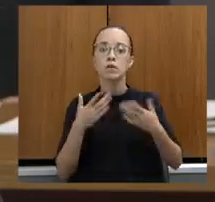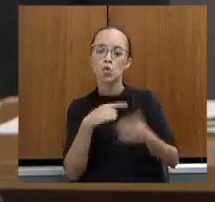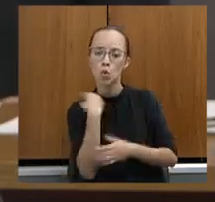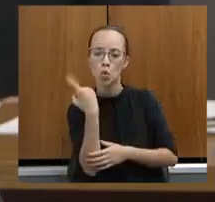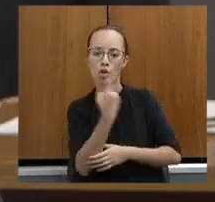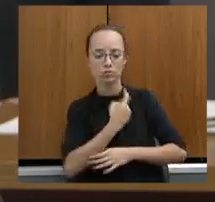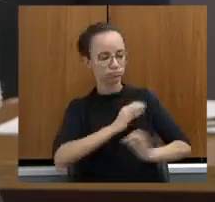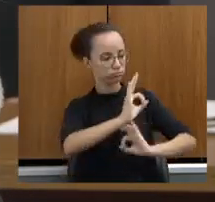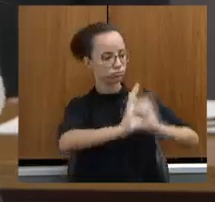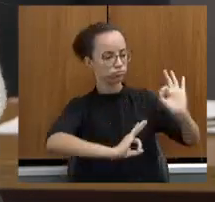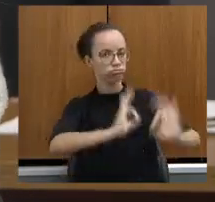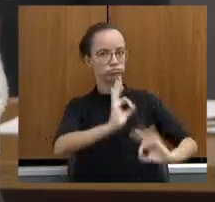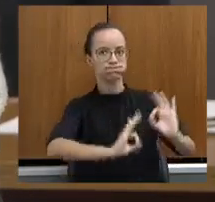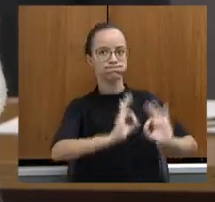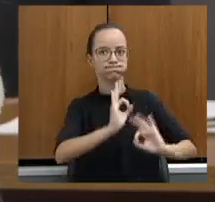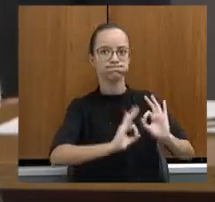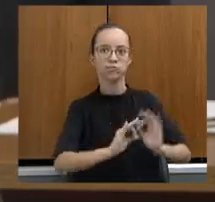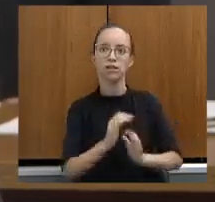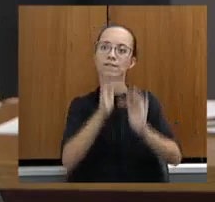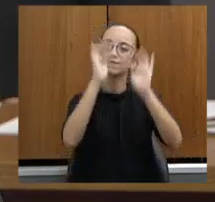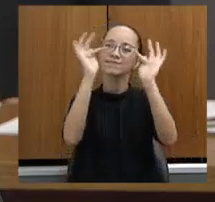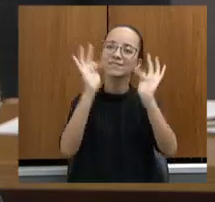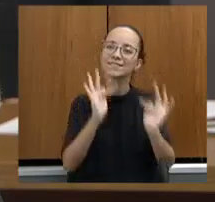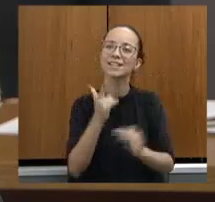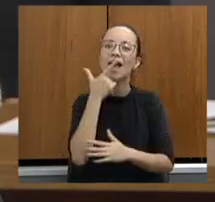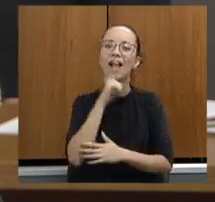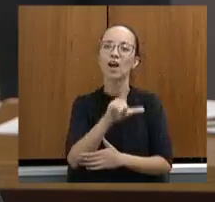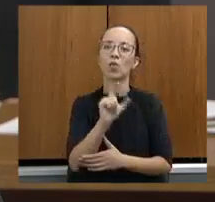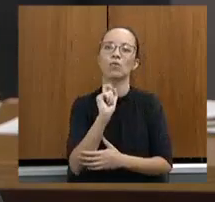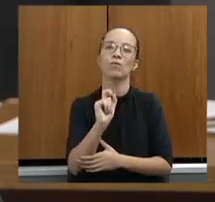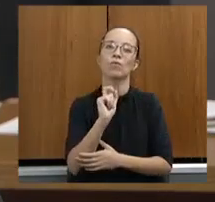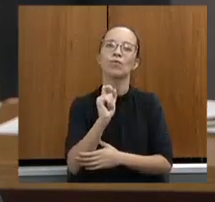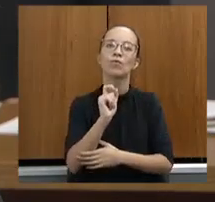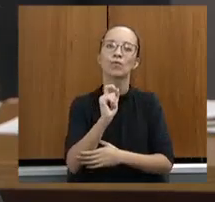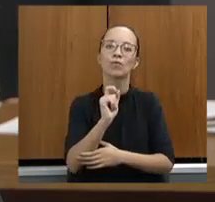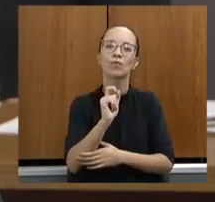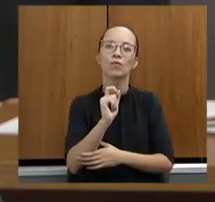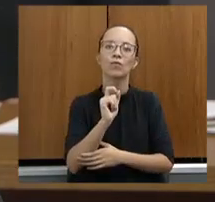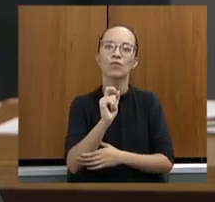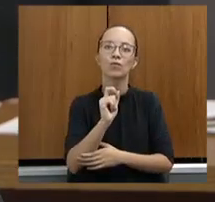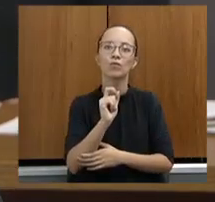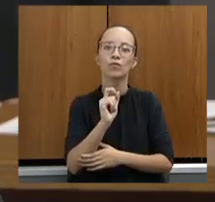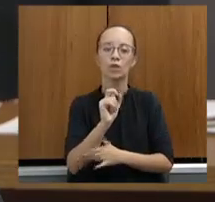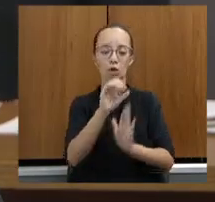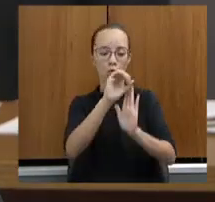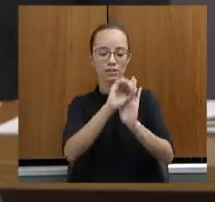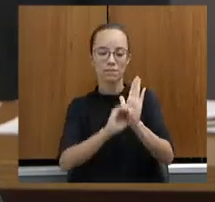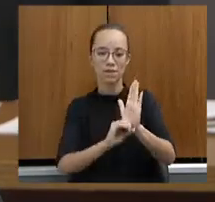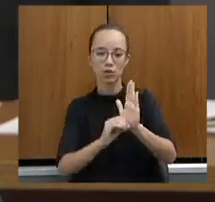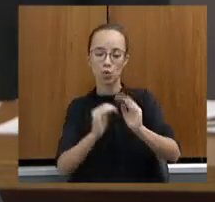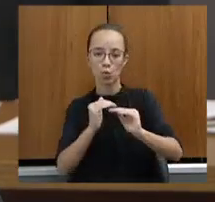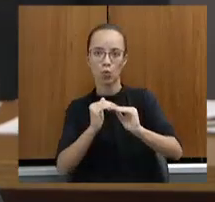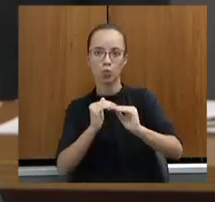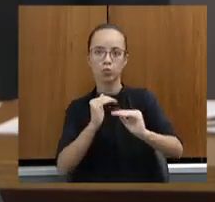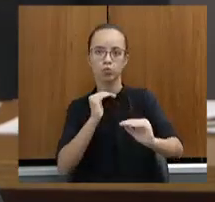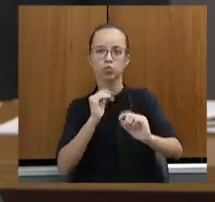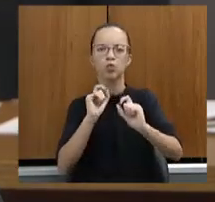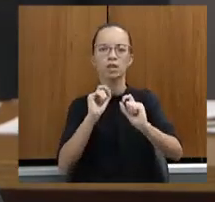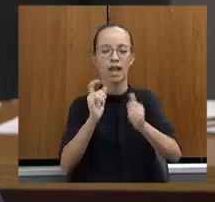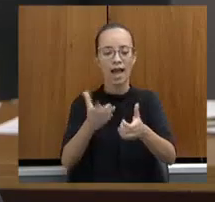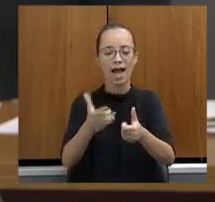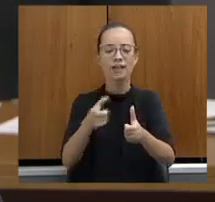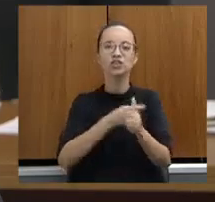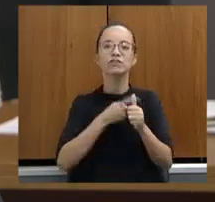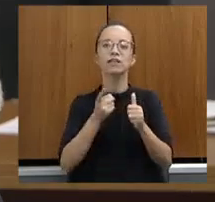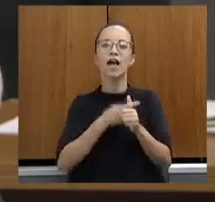arrumando a casa nós felizmente conseguimos equacionar algo que para nós também é fundamental que são as